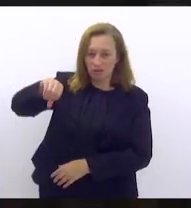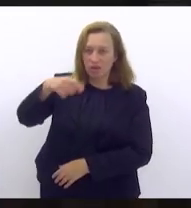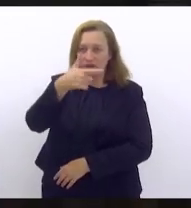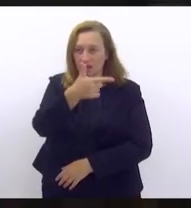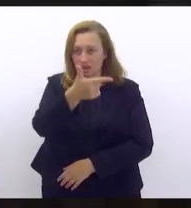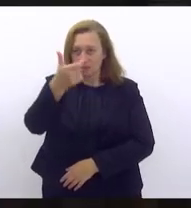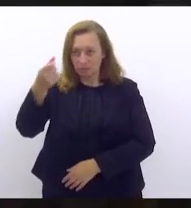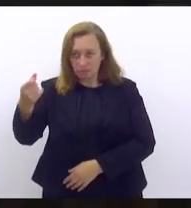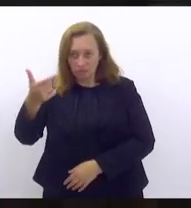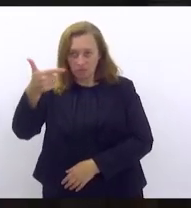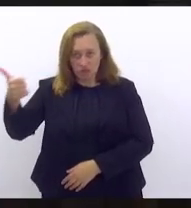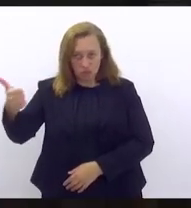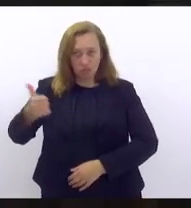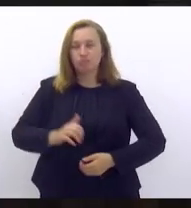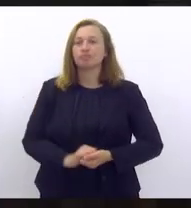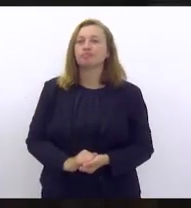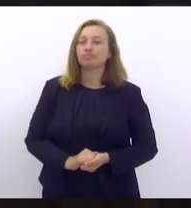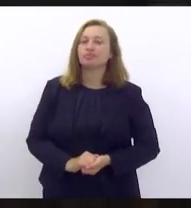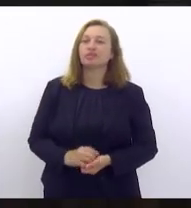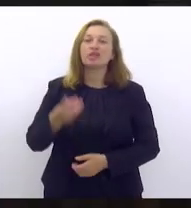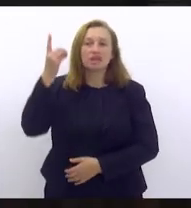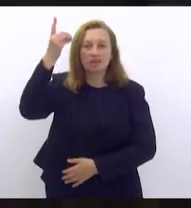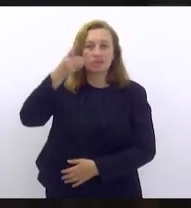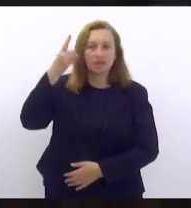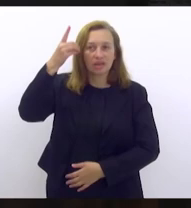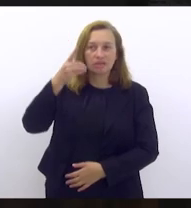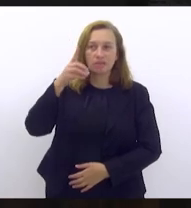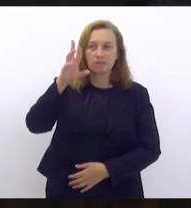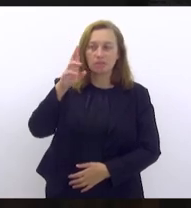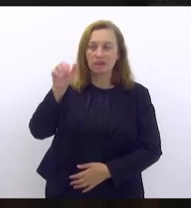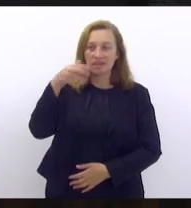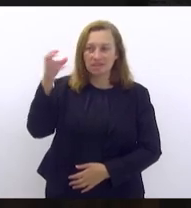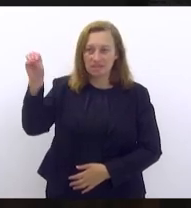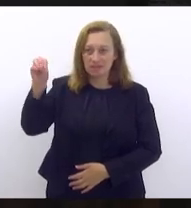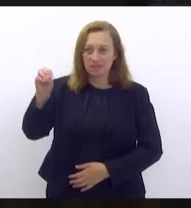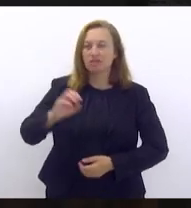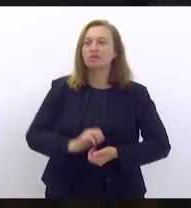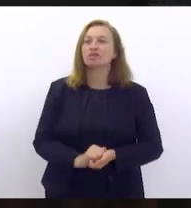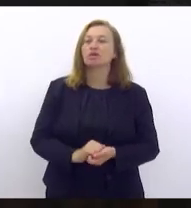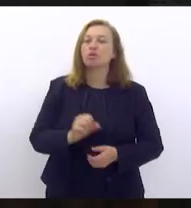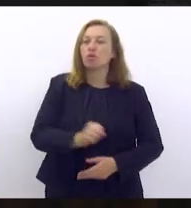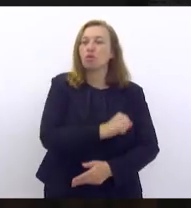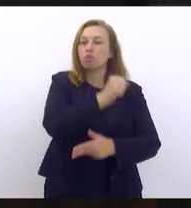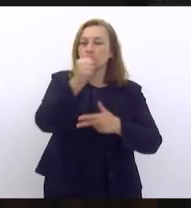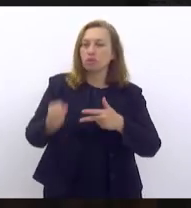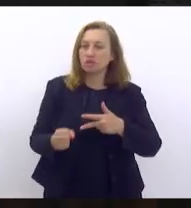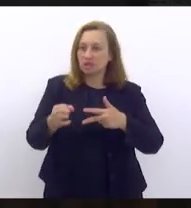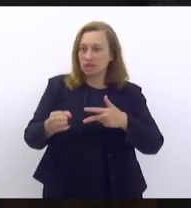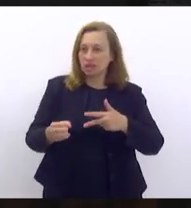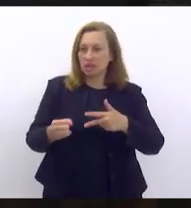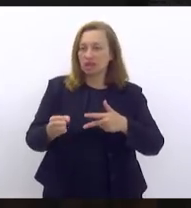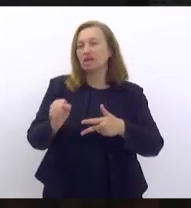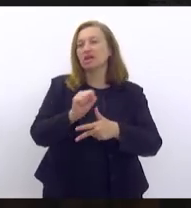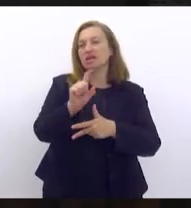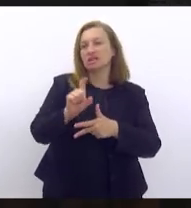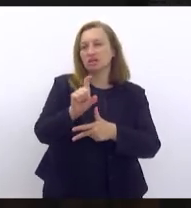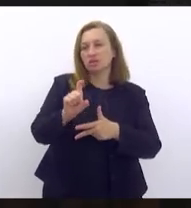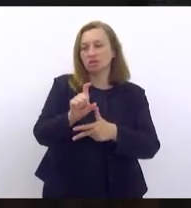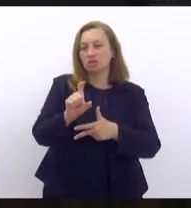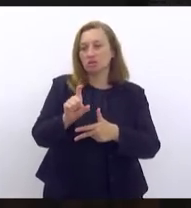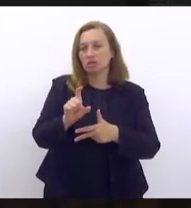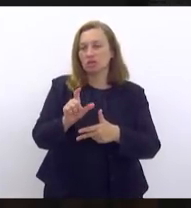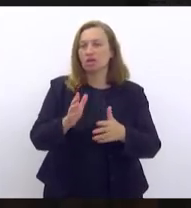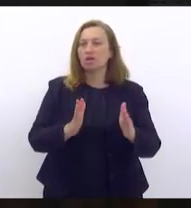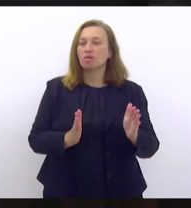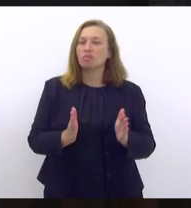3.669-A, de 2021, de autoria do deputado Brazão, que autoriza o Poder Executivo a padronizar o limite mínimo